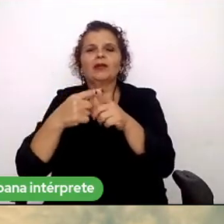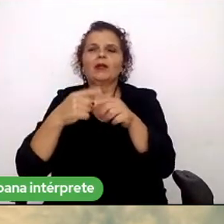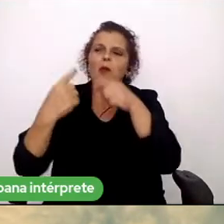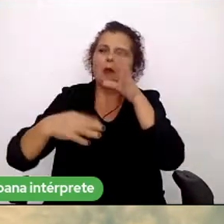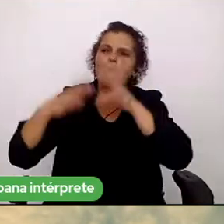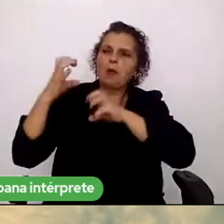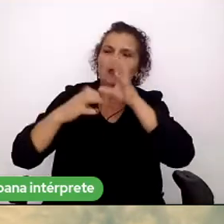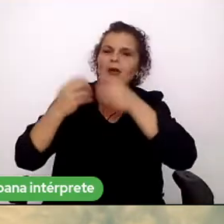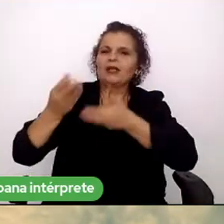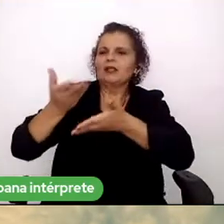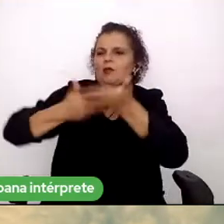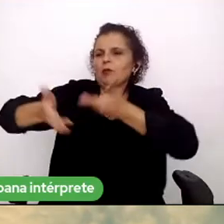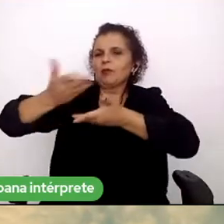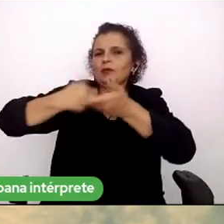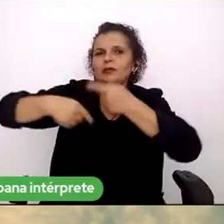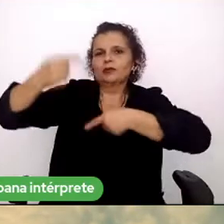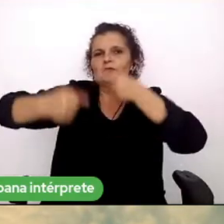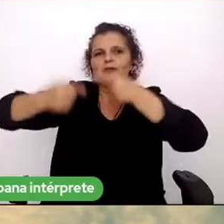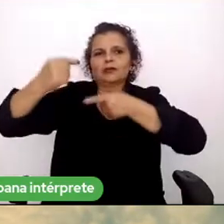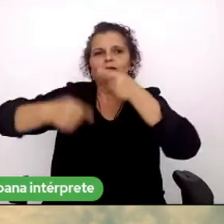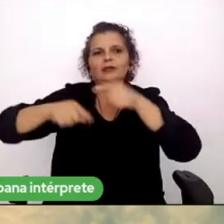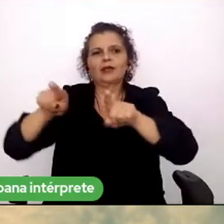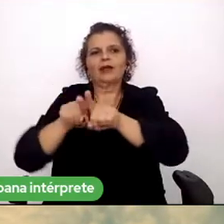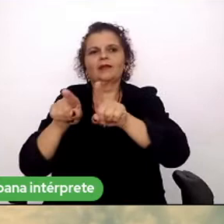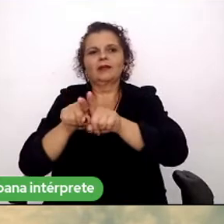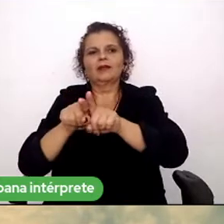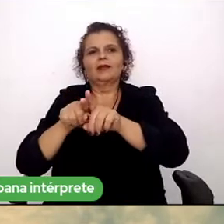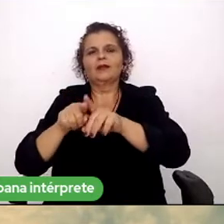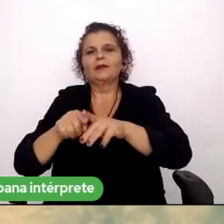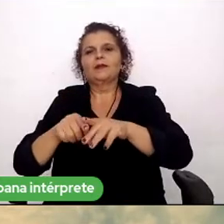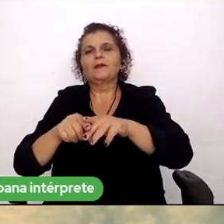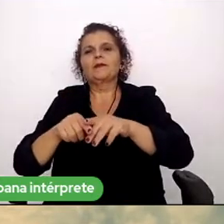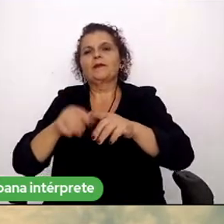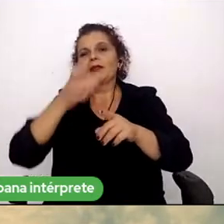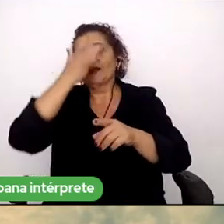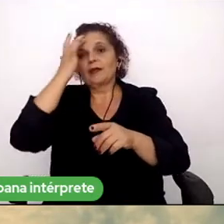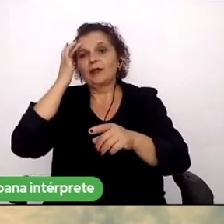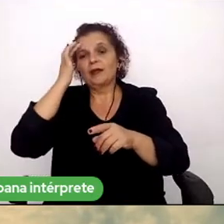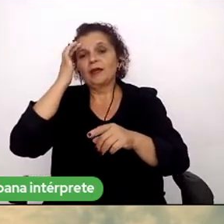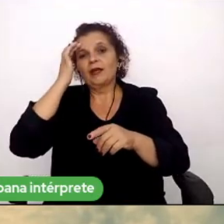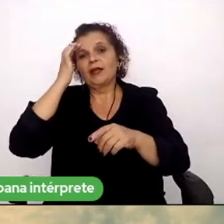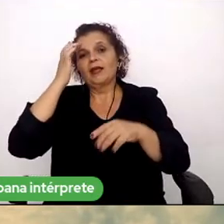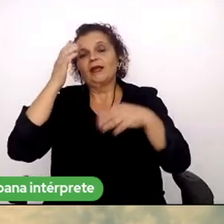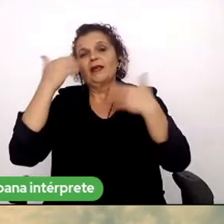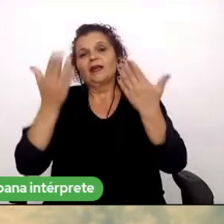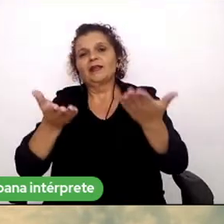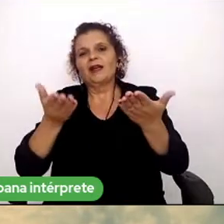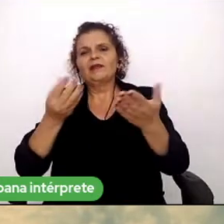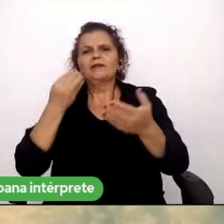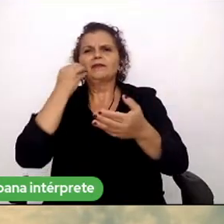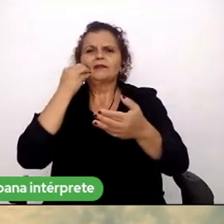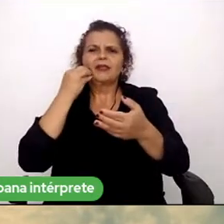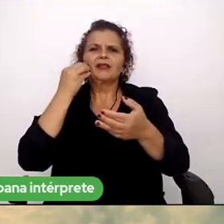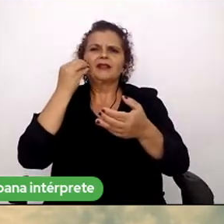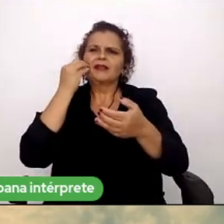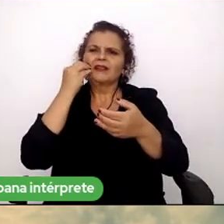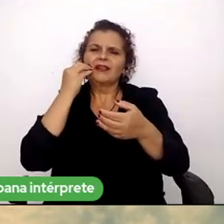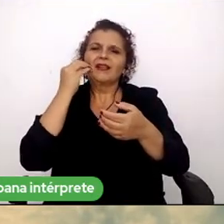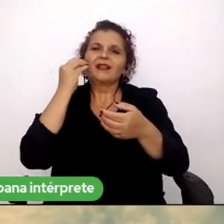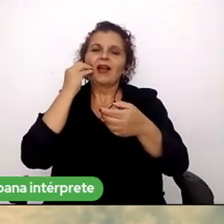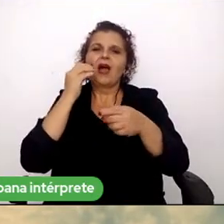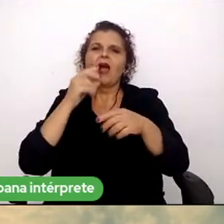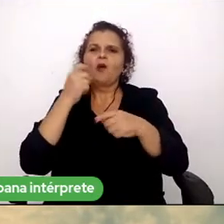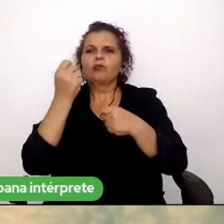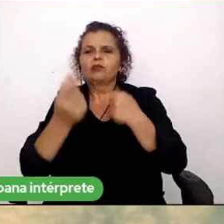discutindo, interagindo, né, com as outras pessoas. E eu tentei algumas vezes fazer com que